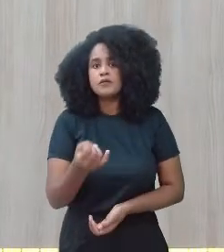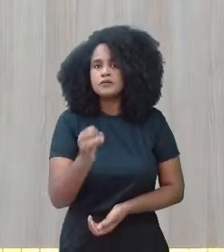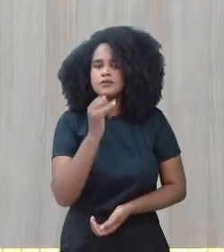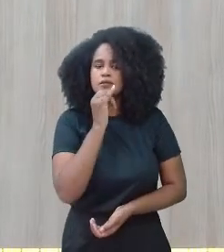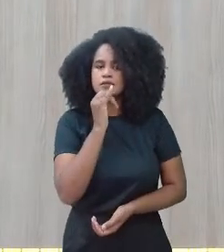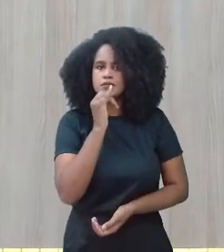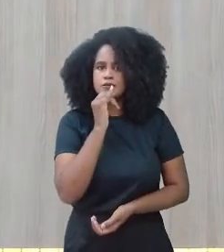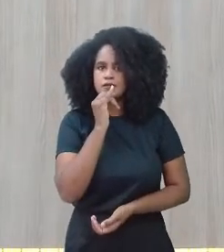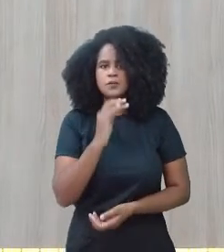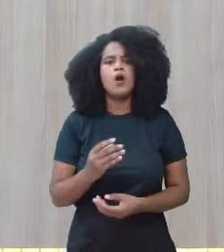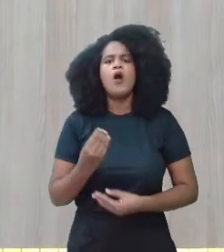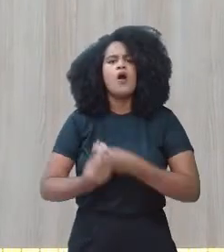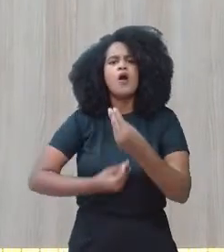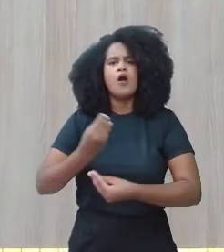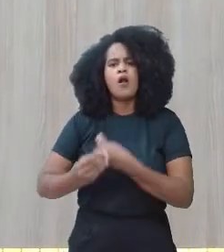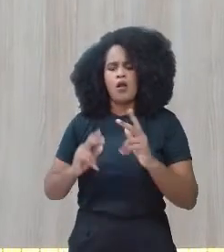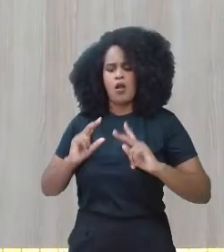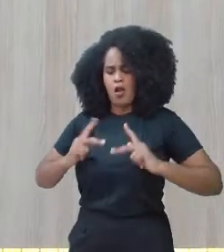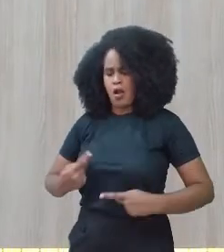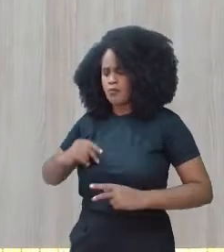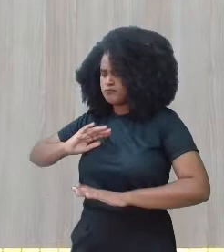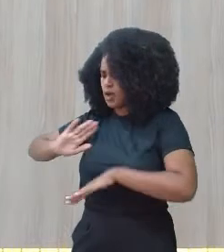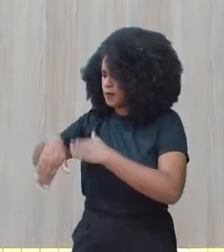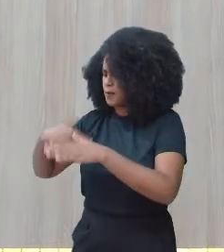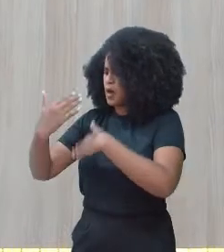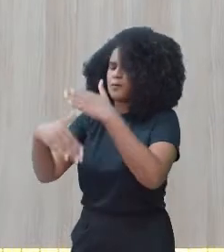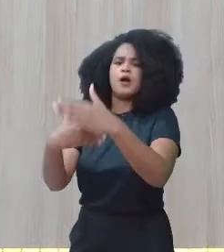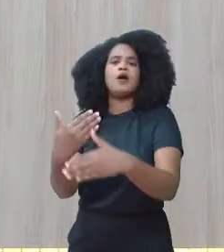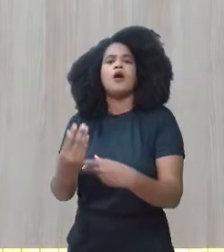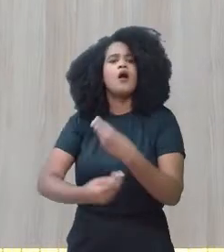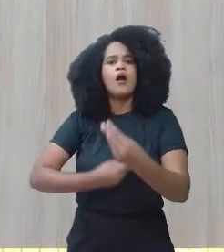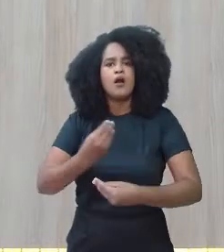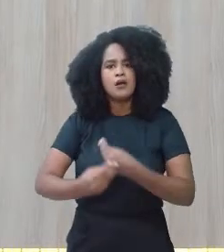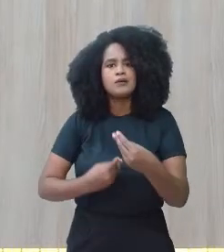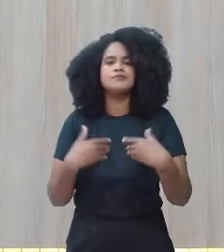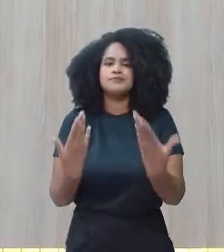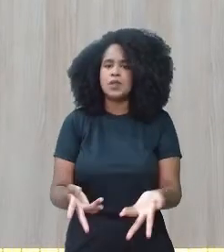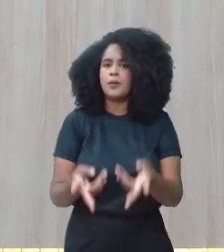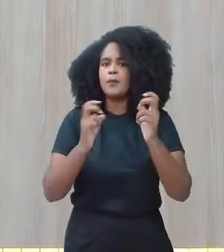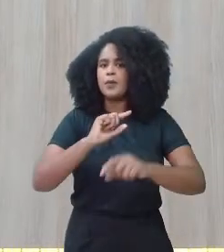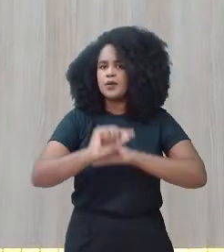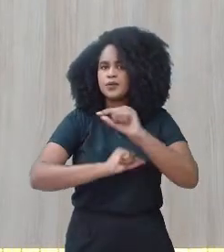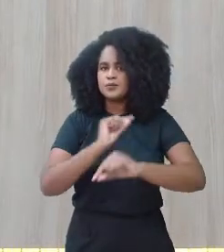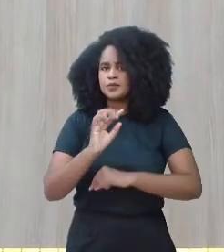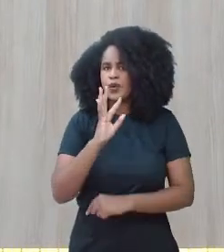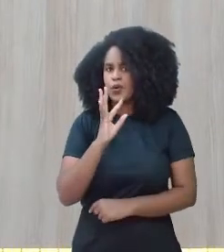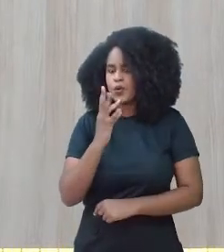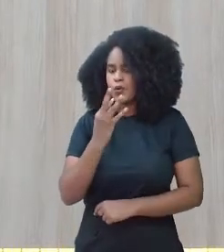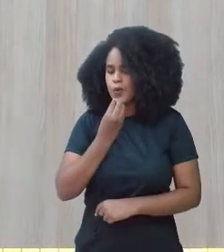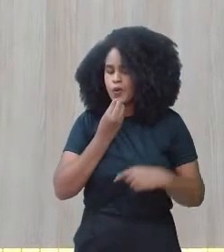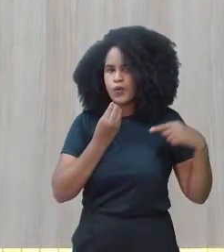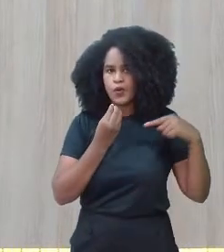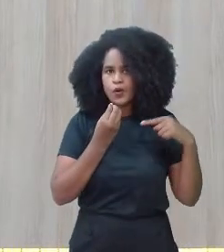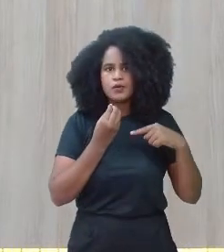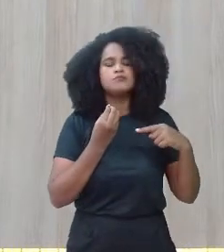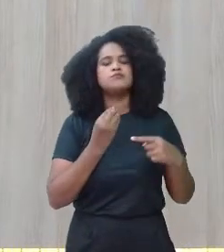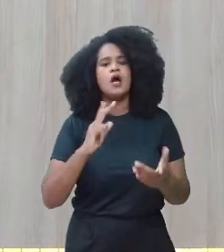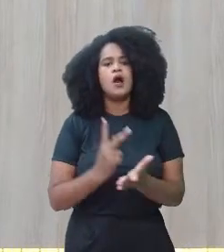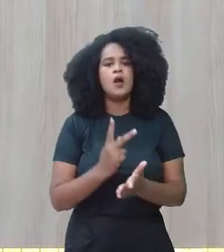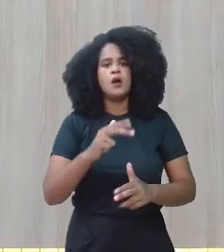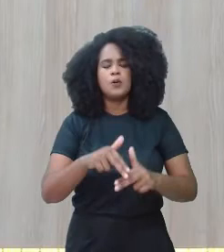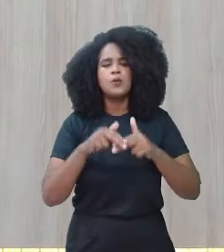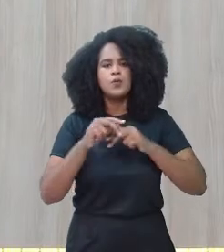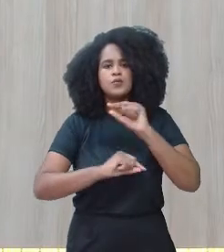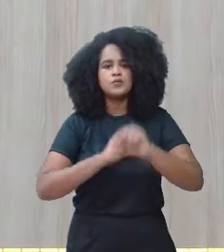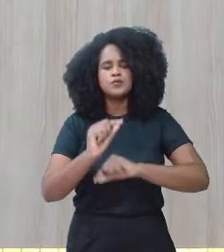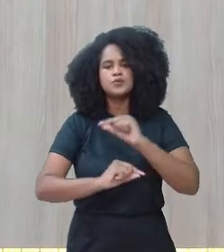homem evoluir, no que faz esse processo acontecer, a gente vê que todos os conhecimentos surgem em busca de alguma